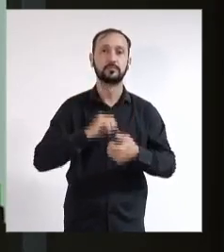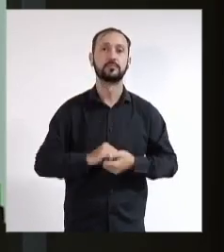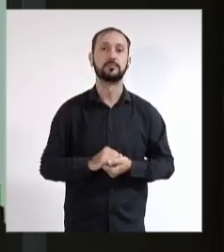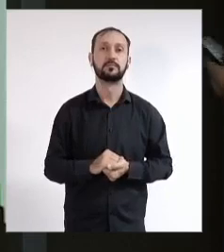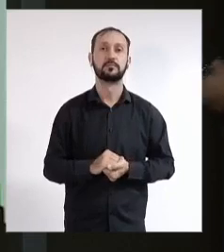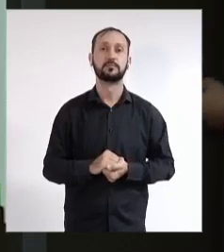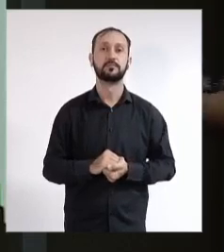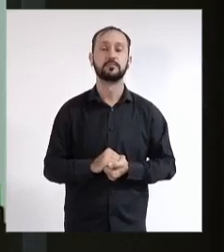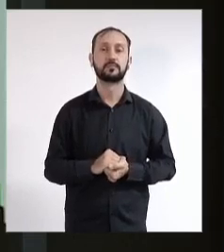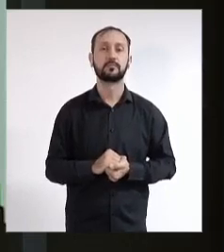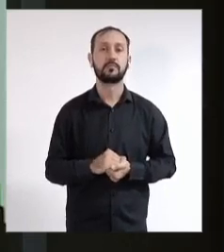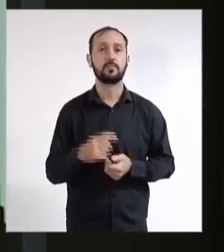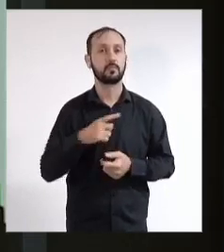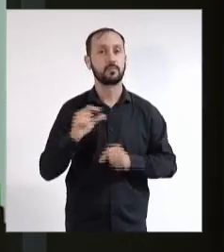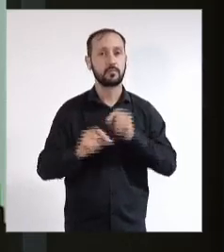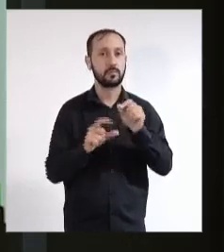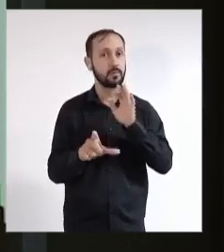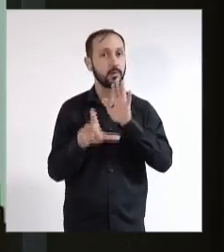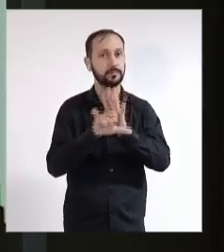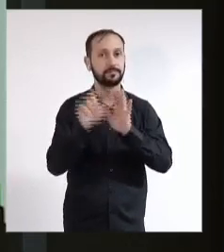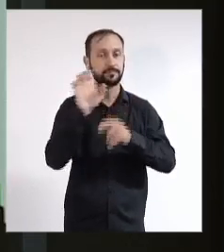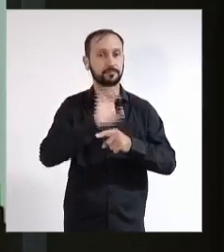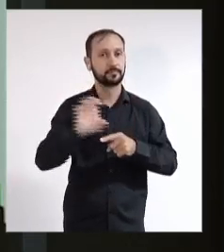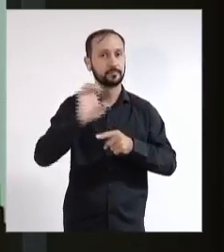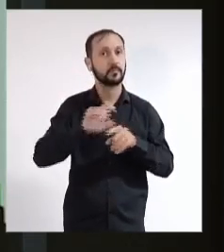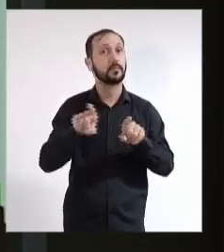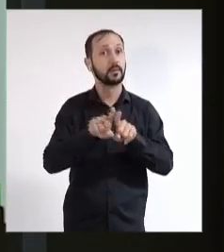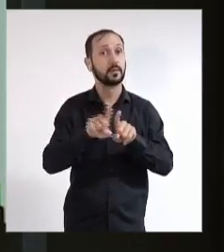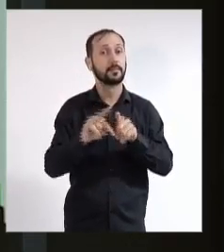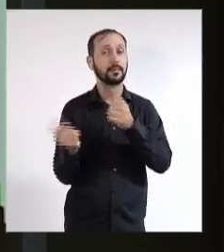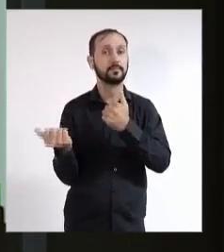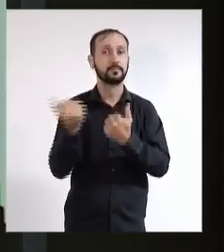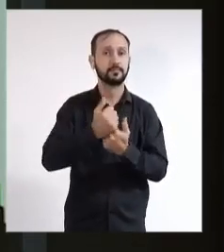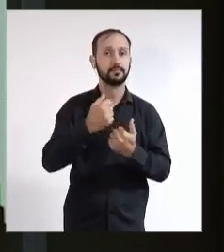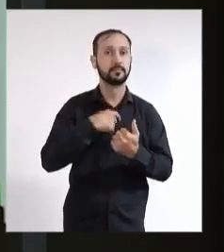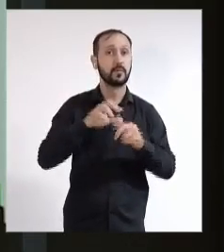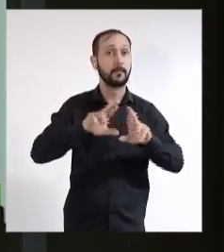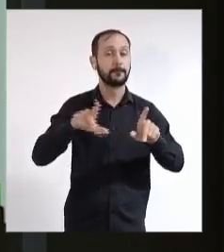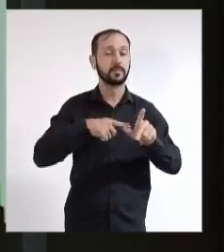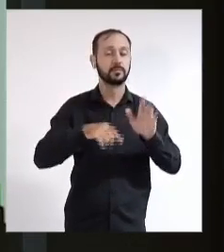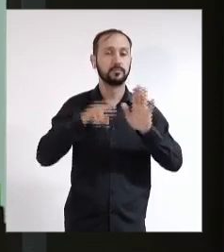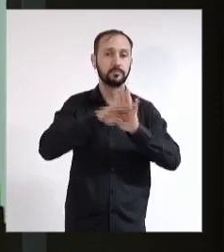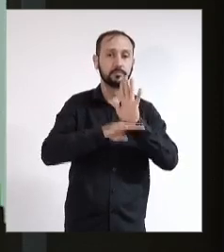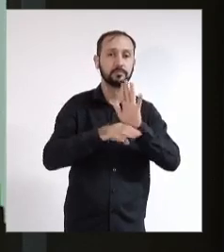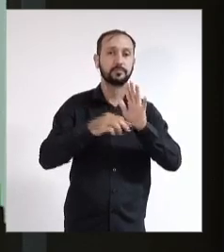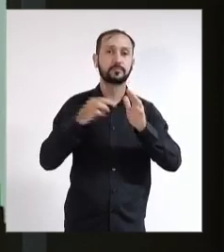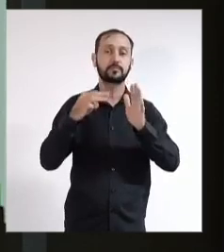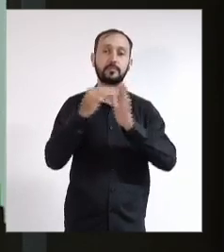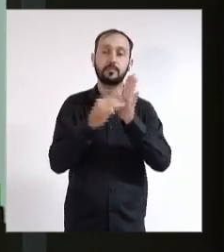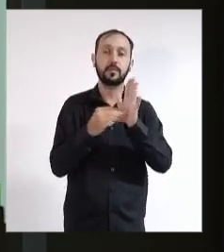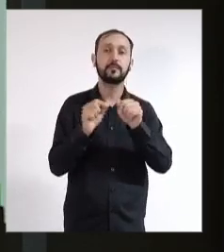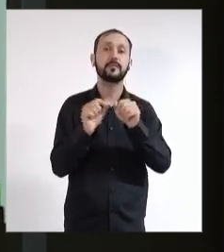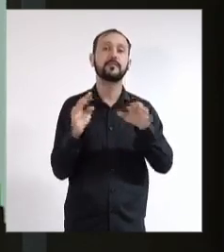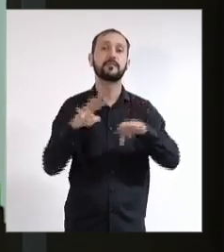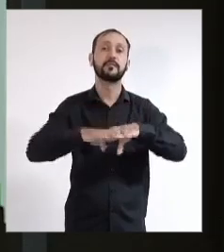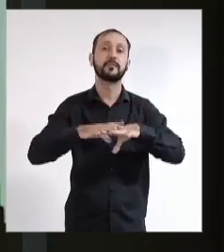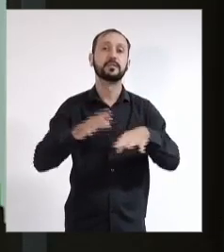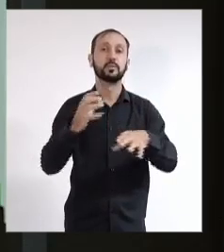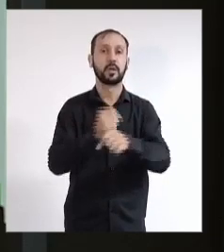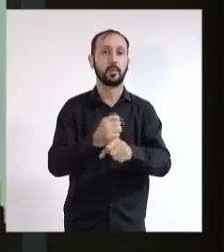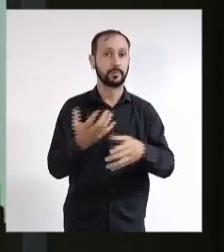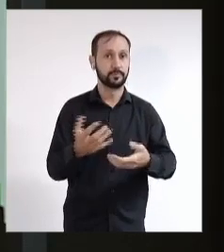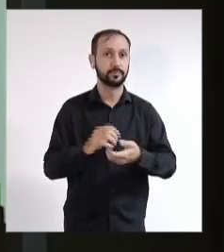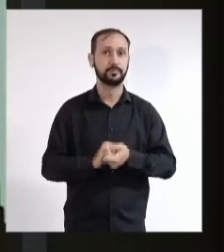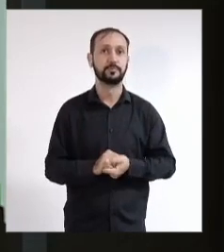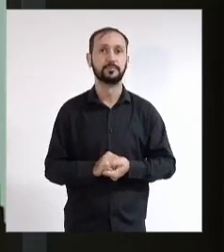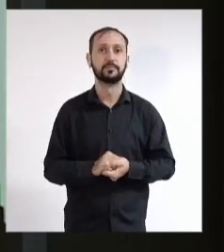pouco mais sobre isso mas temos uma lei estadual de compensação ambiental também estabelece alguns outros parâmetros de uma metodologia de cálculos para isso nós